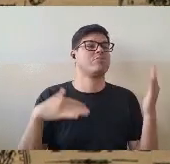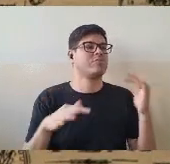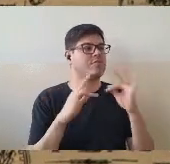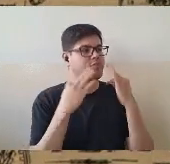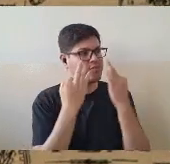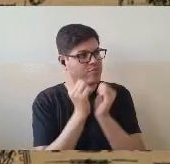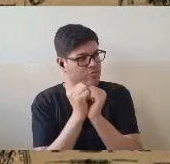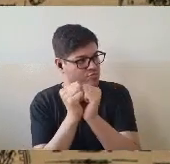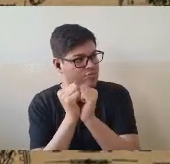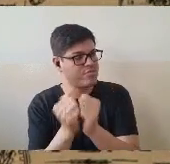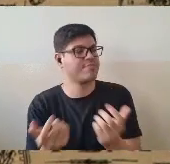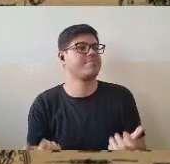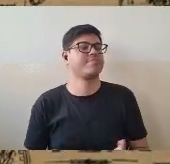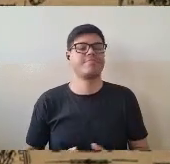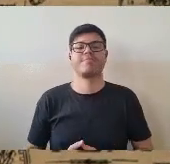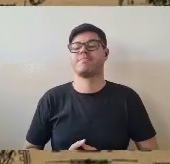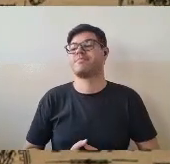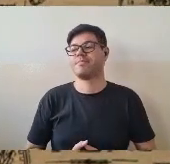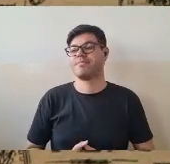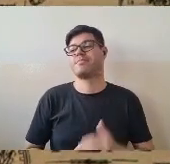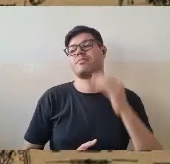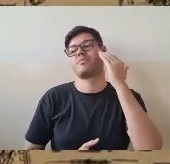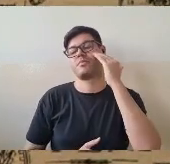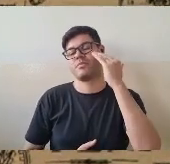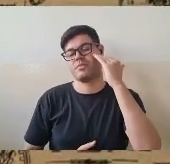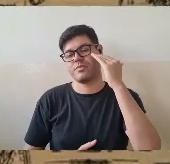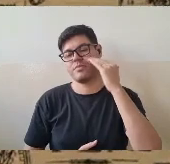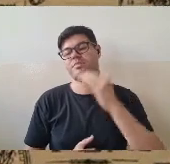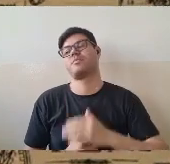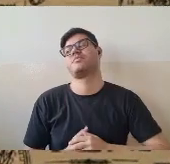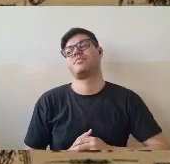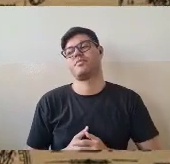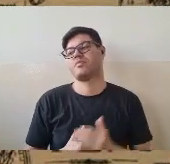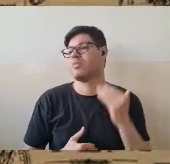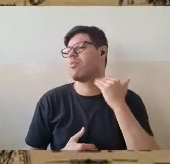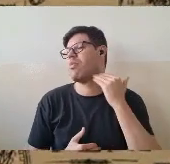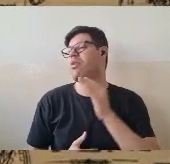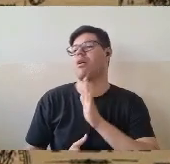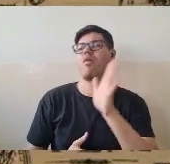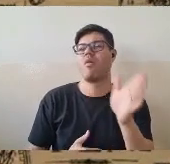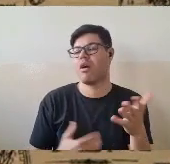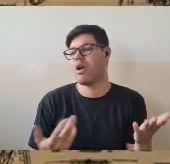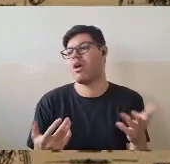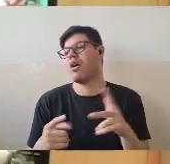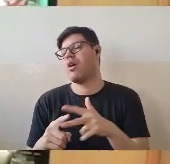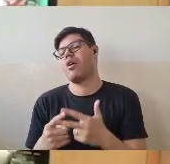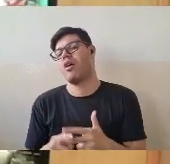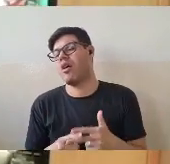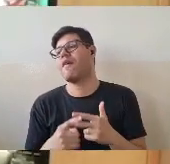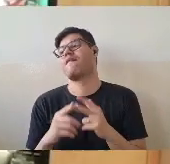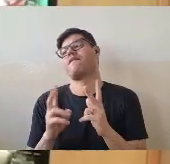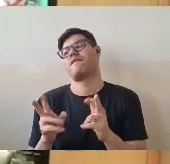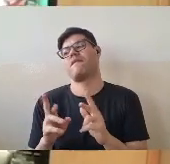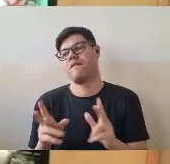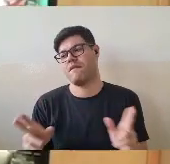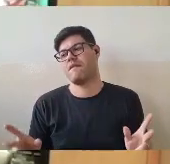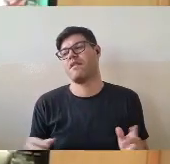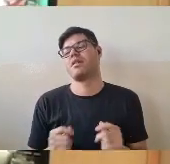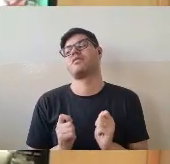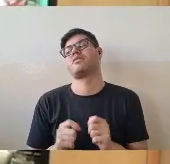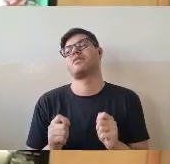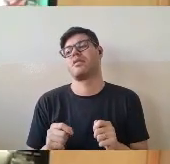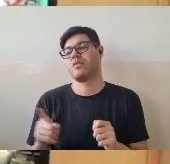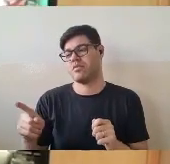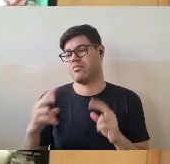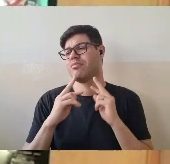coisas, né? Na oficina, não sei aonde e tal. Bom, que o senhor também é ser humano. Por falar em ser humano, eu que acompanho